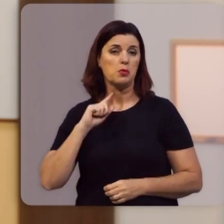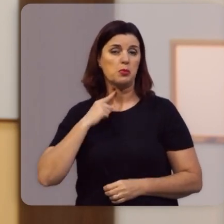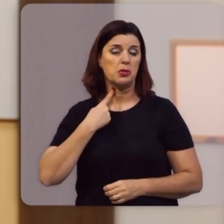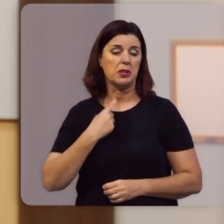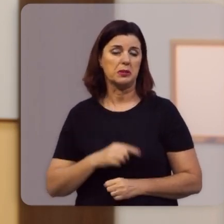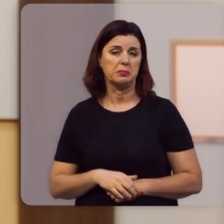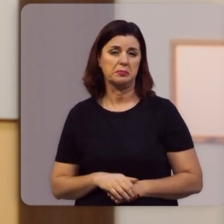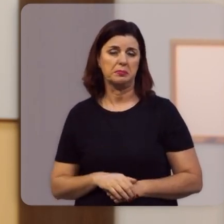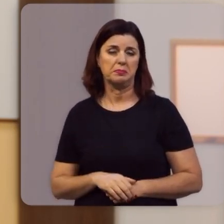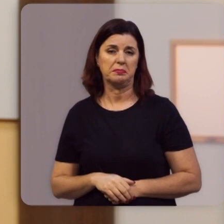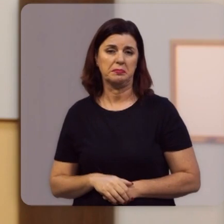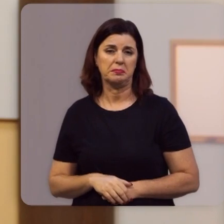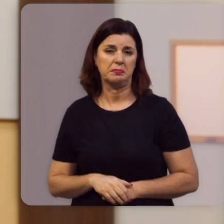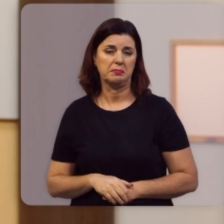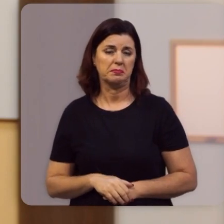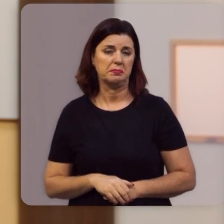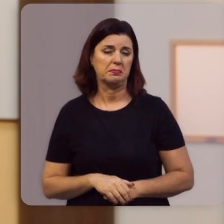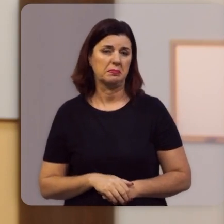impureza,